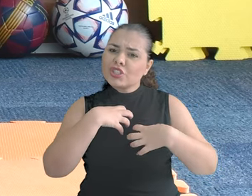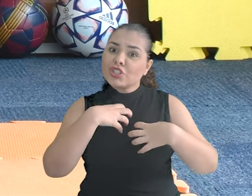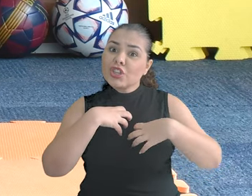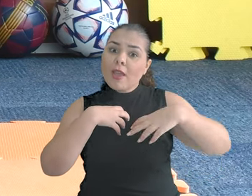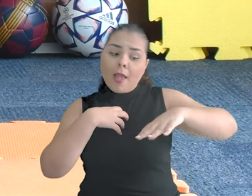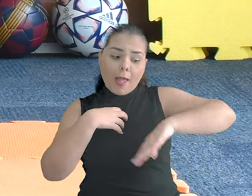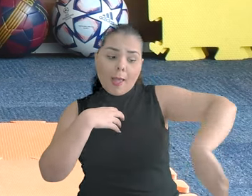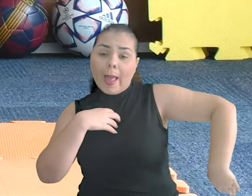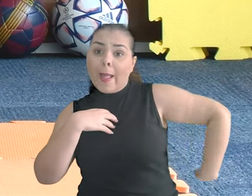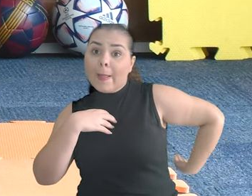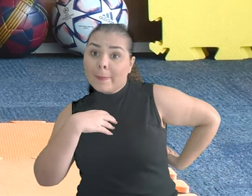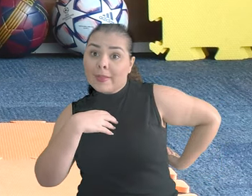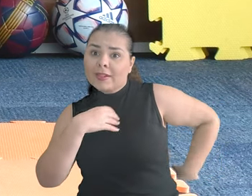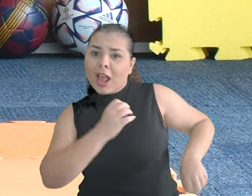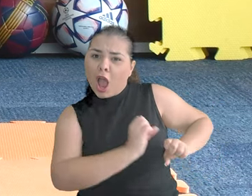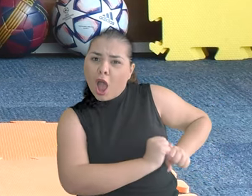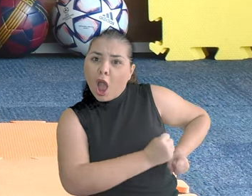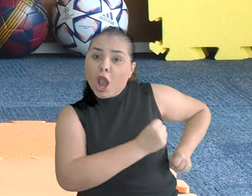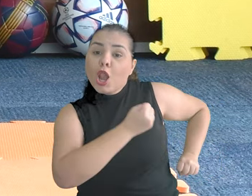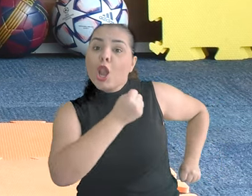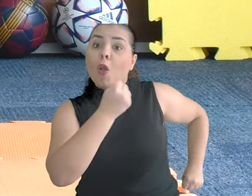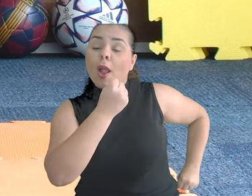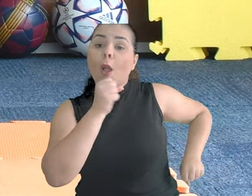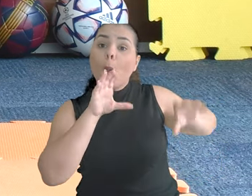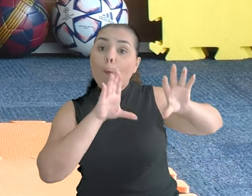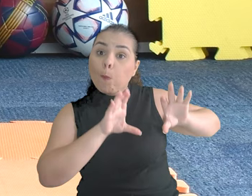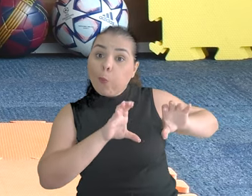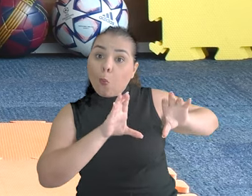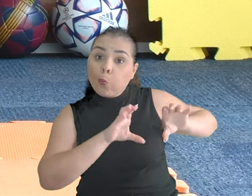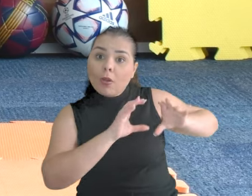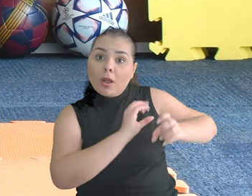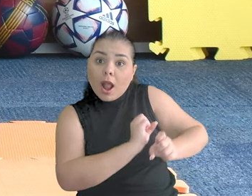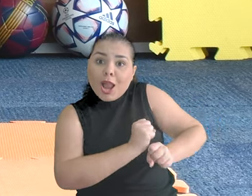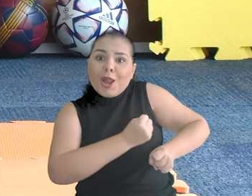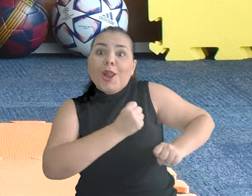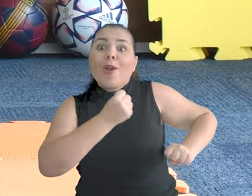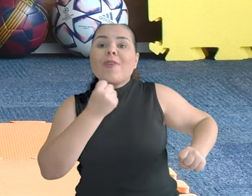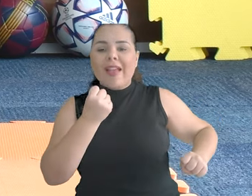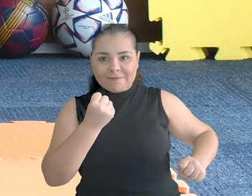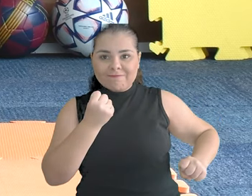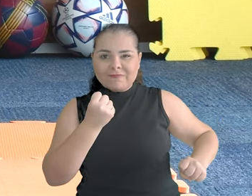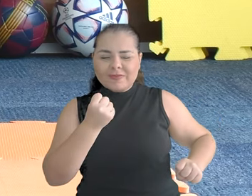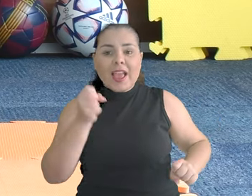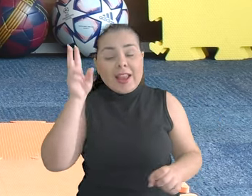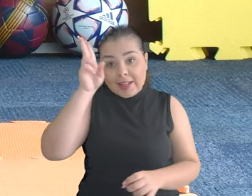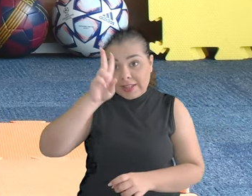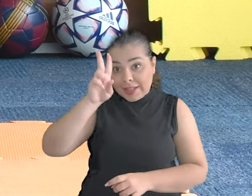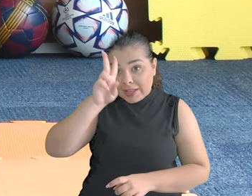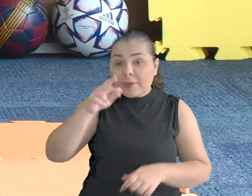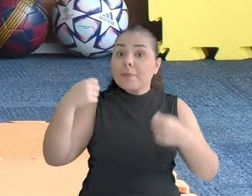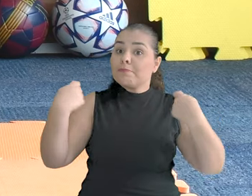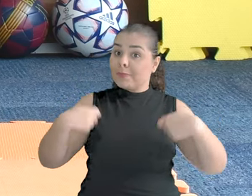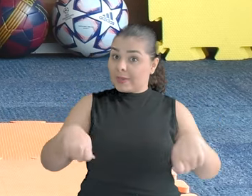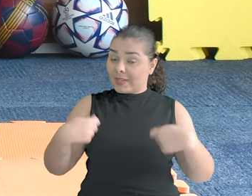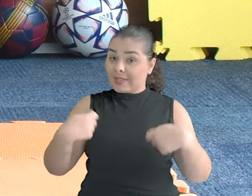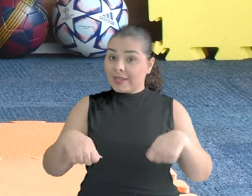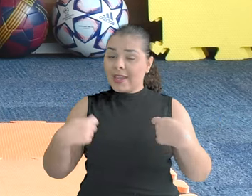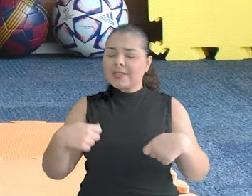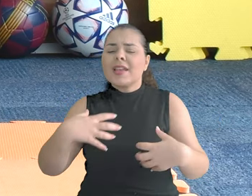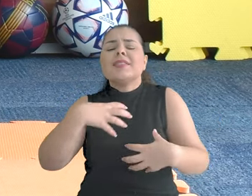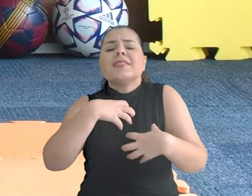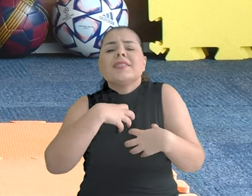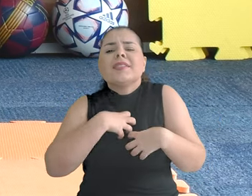coxa. Alongando o bumbum. Segura aí. Lembra que eu falei que tem que estar sempre numa